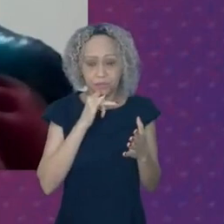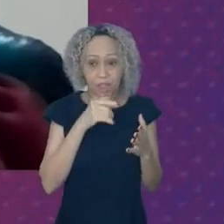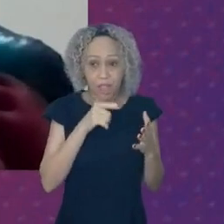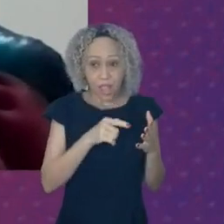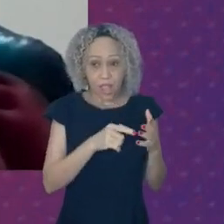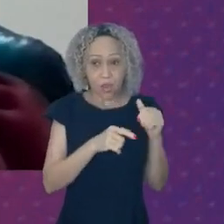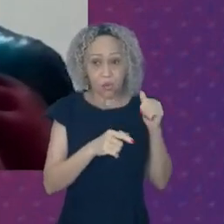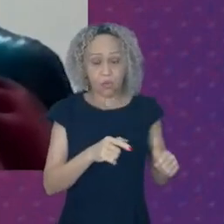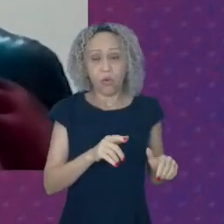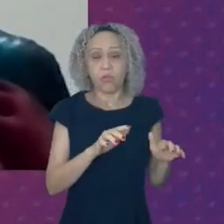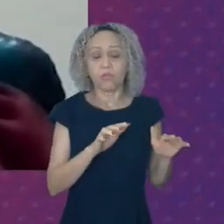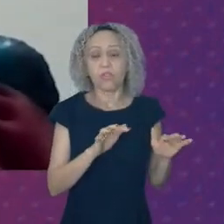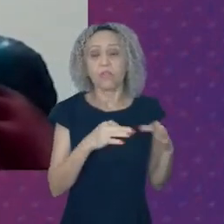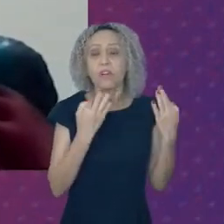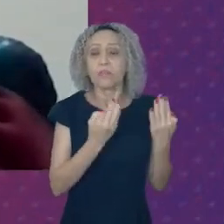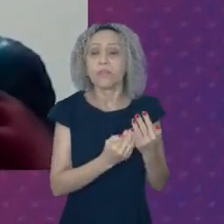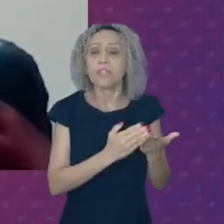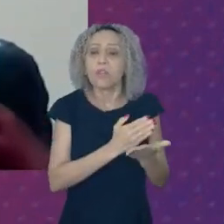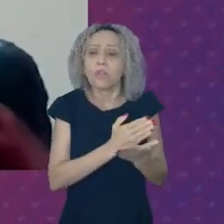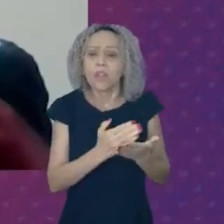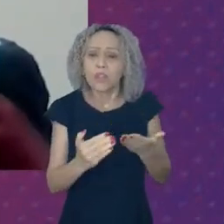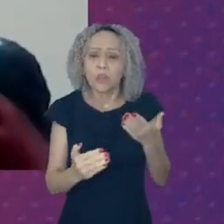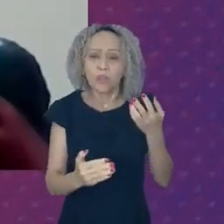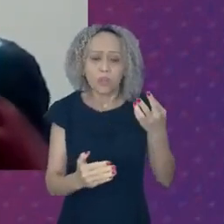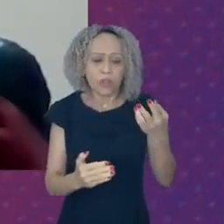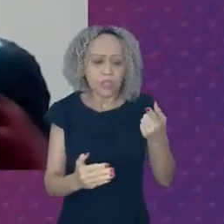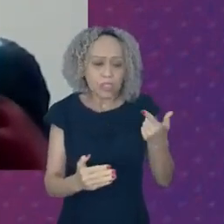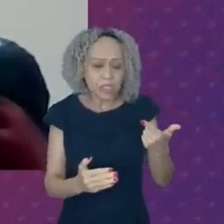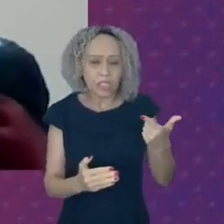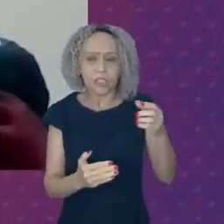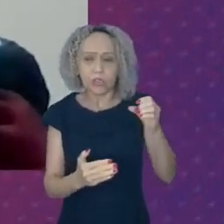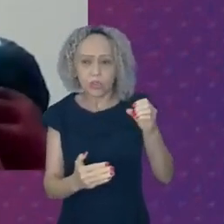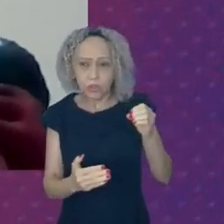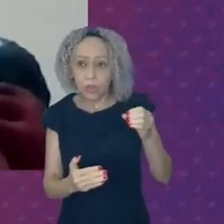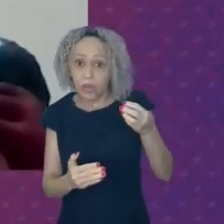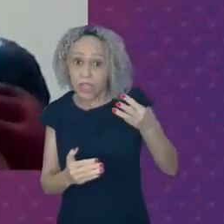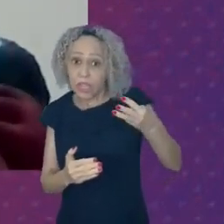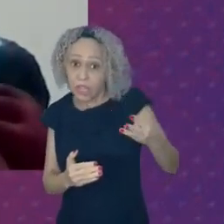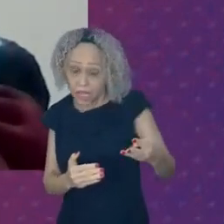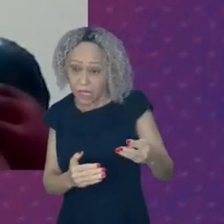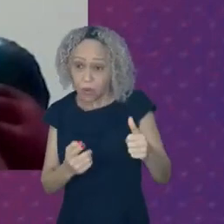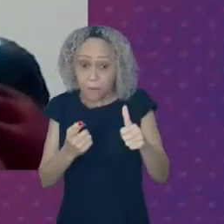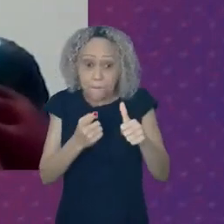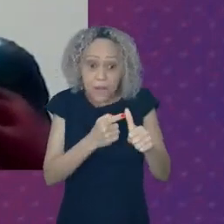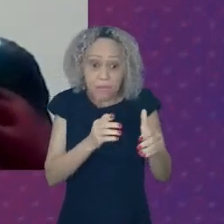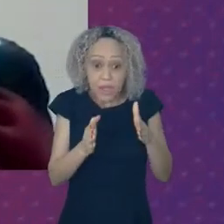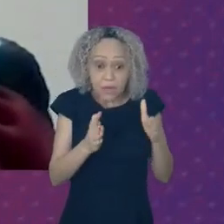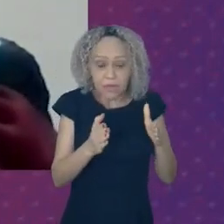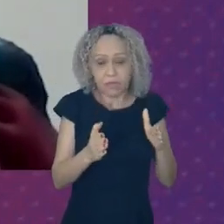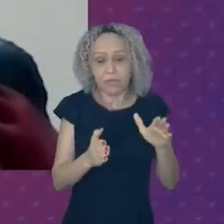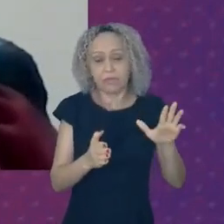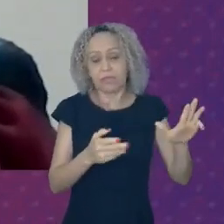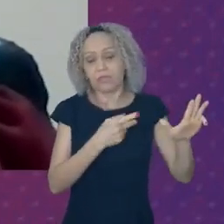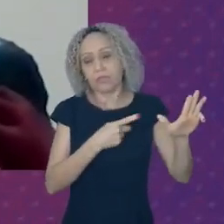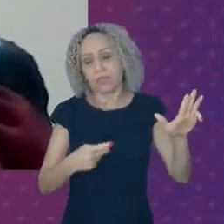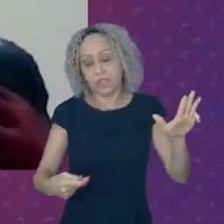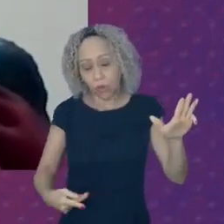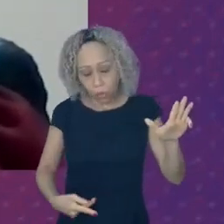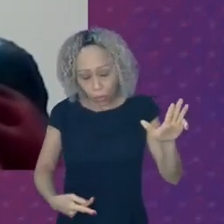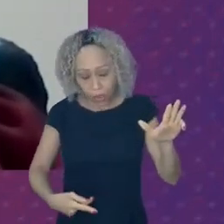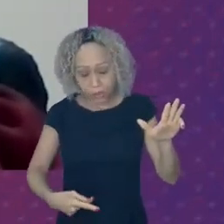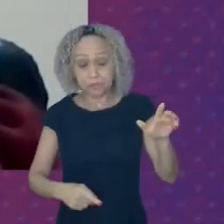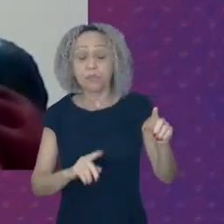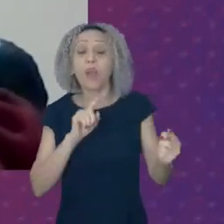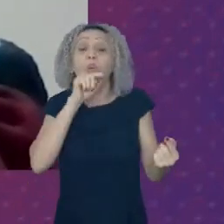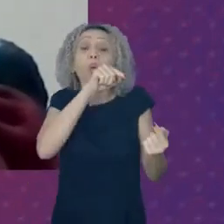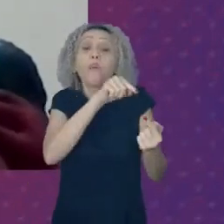presidente Lula, e ele tinha um objetivo que era de unificar todos os programas de transferência